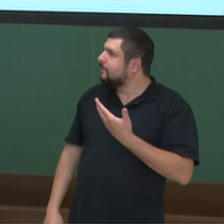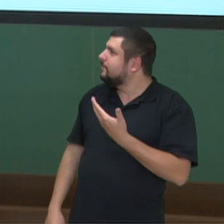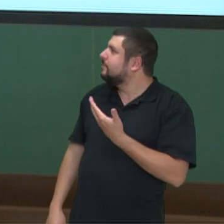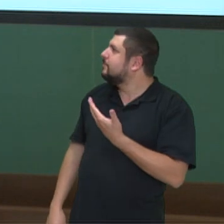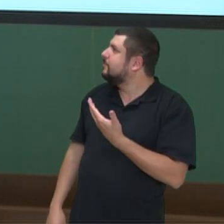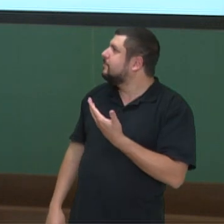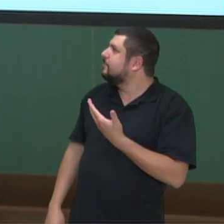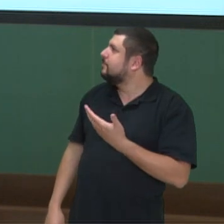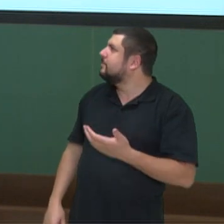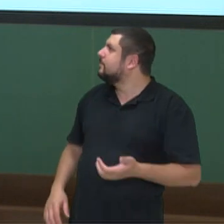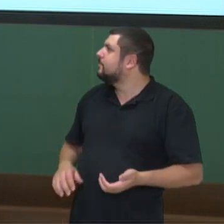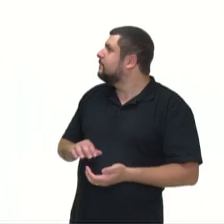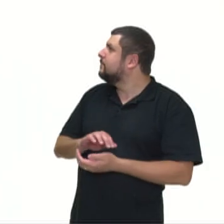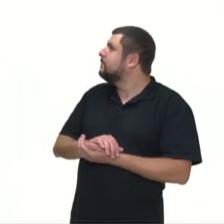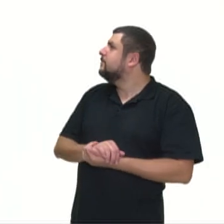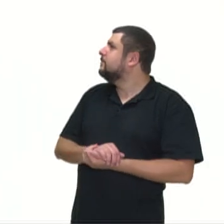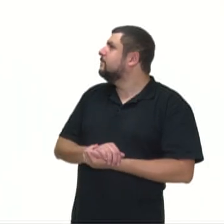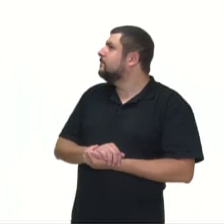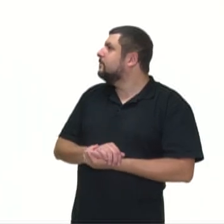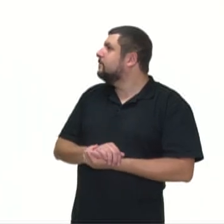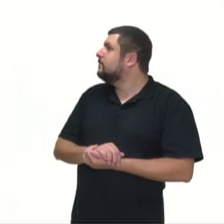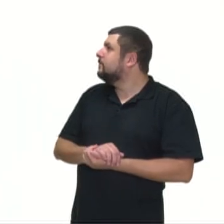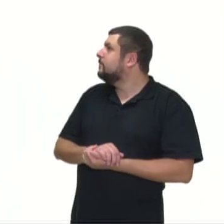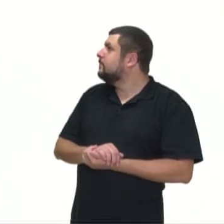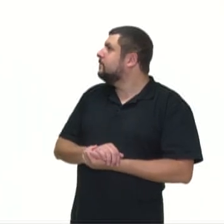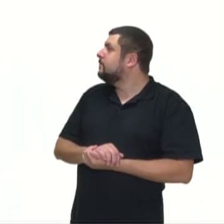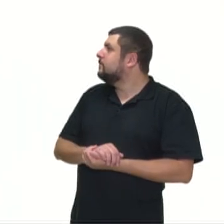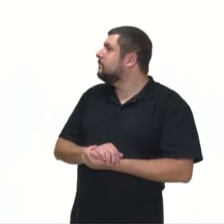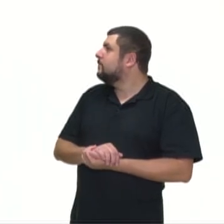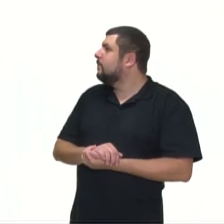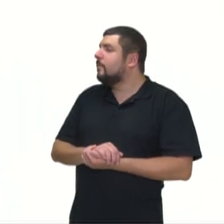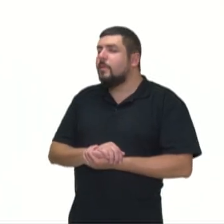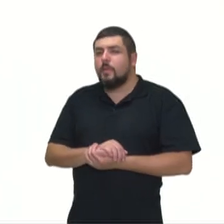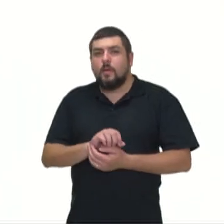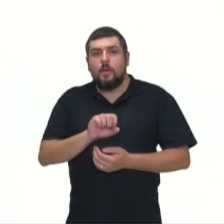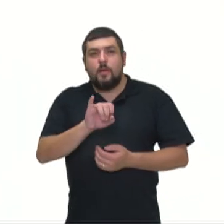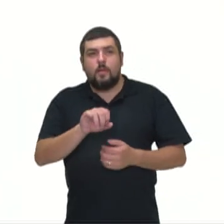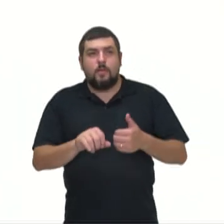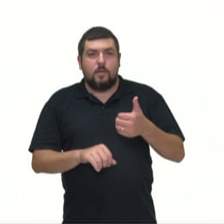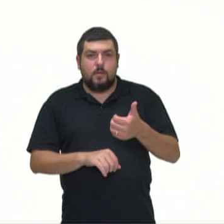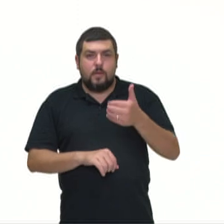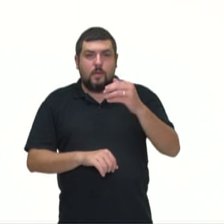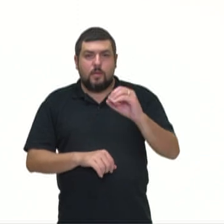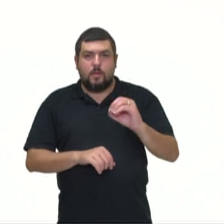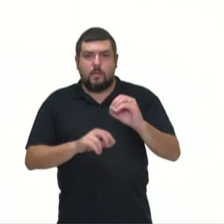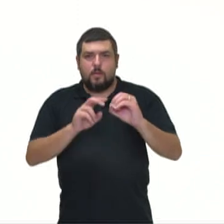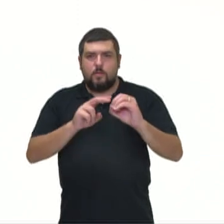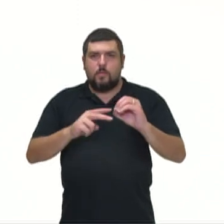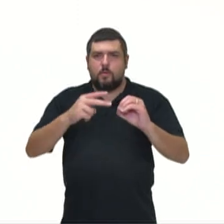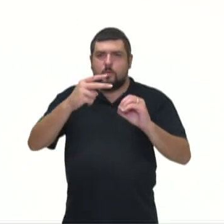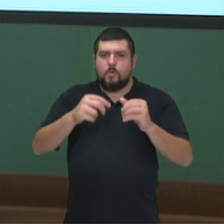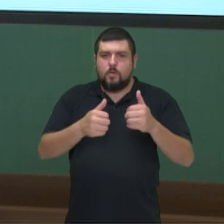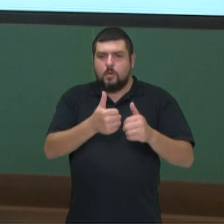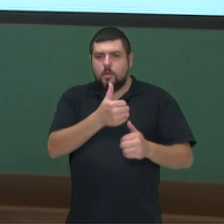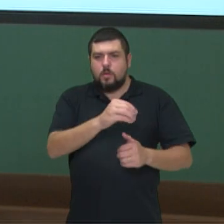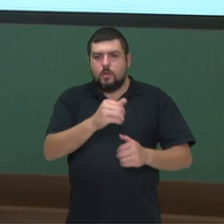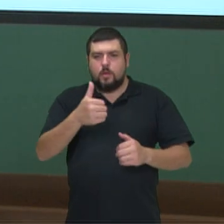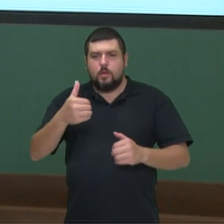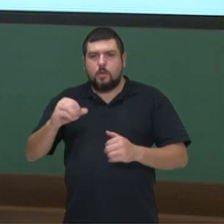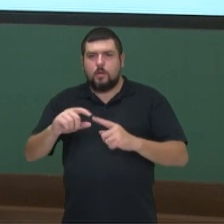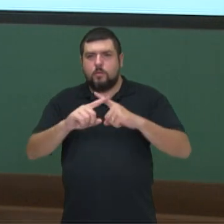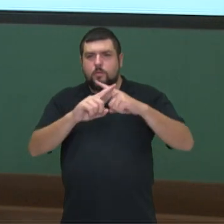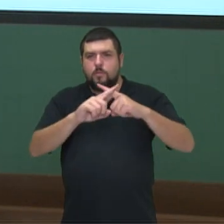Se eu pegar o 10 positivo e elevar ele ao quadrado, ele vai dar 100 positivo. E se eu pegar o